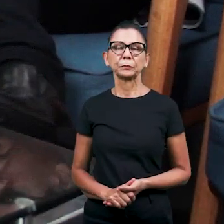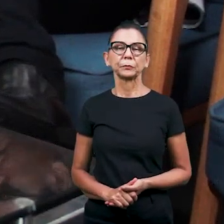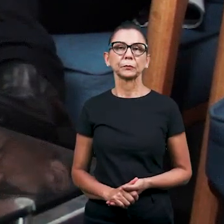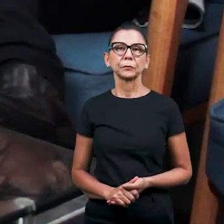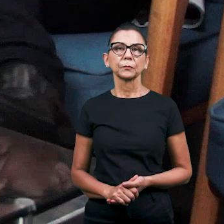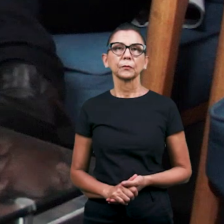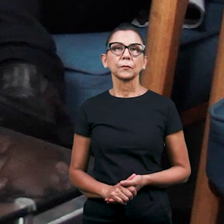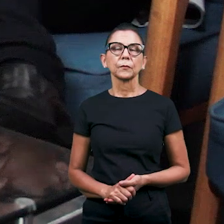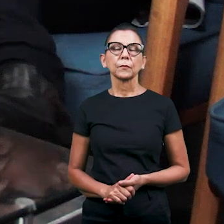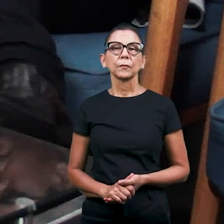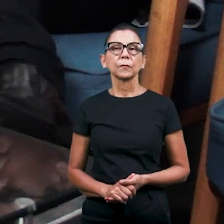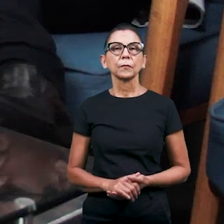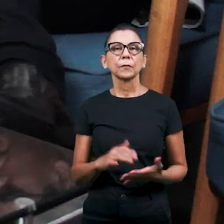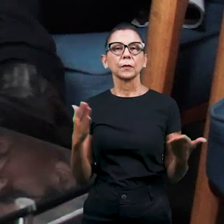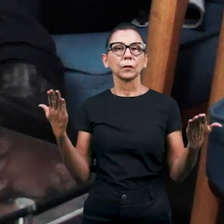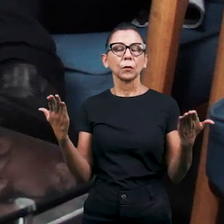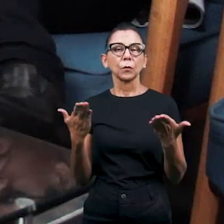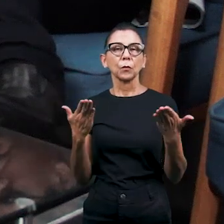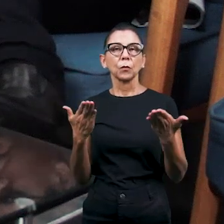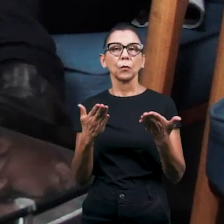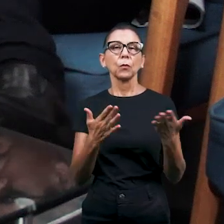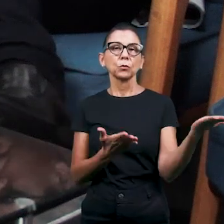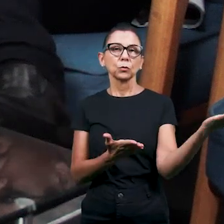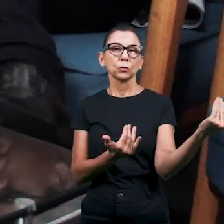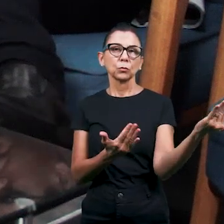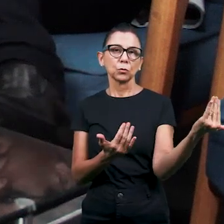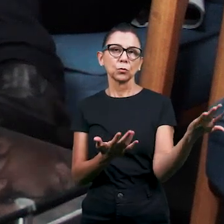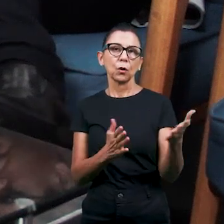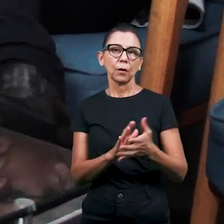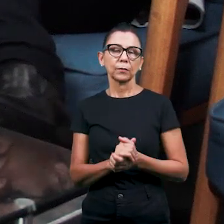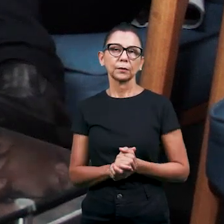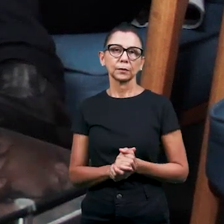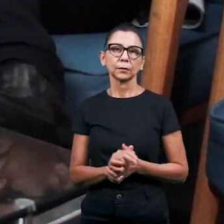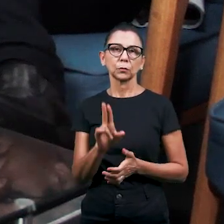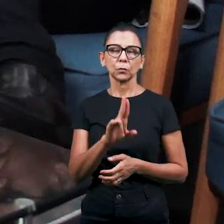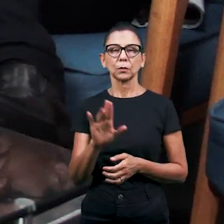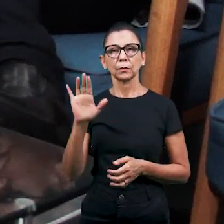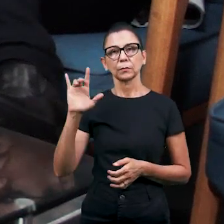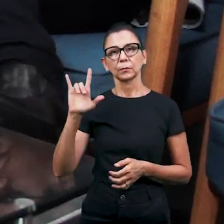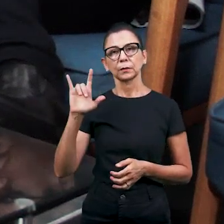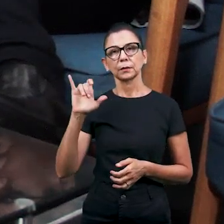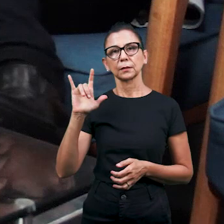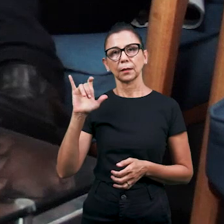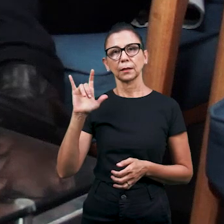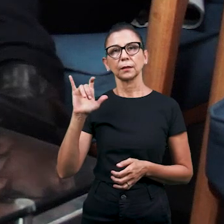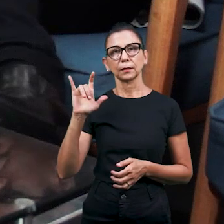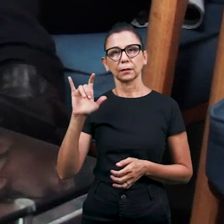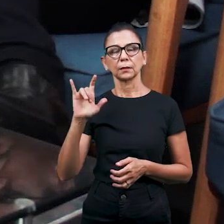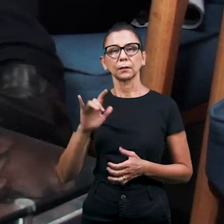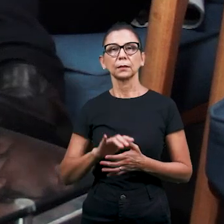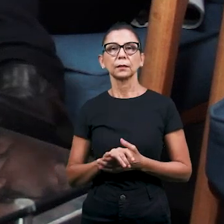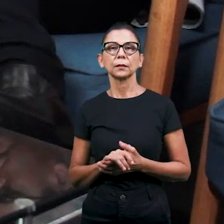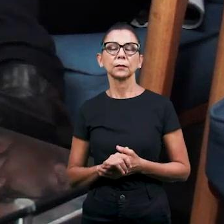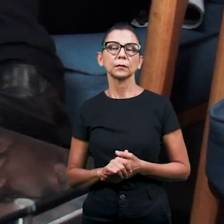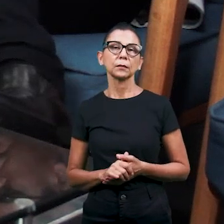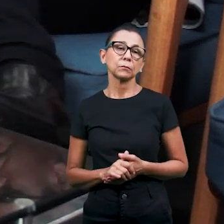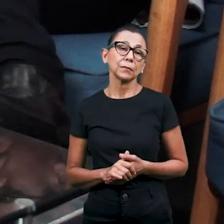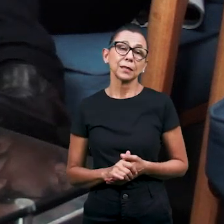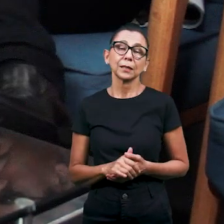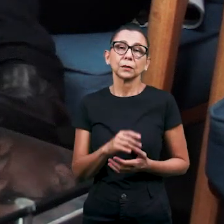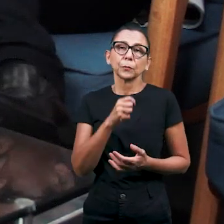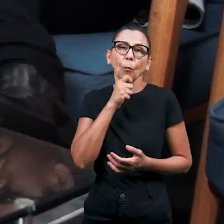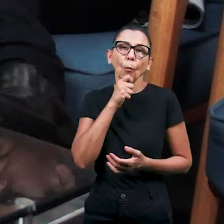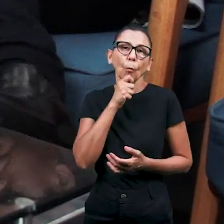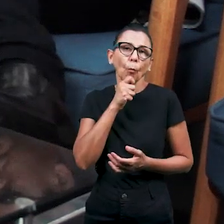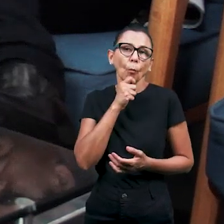Fronteiras, onde lá você colocado com toda a informação do trabalho, o jovem vai encontrar agora lá na